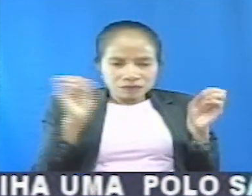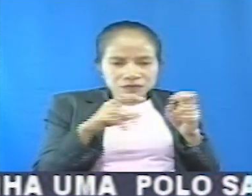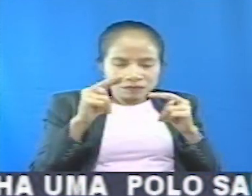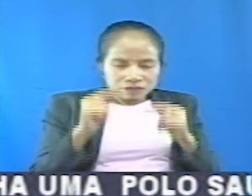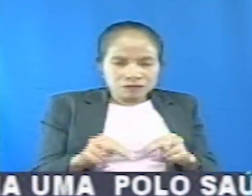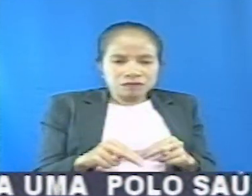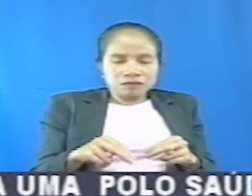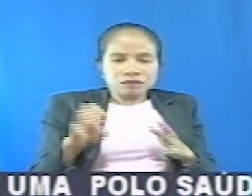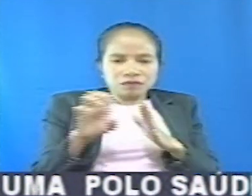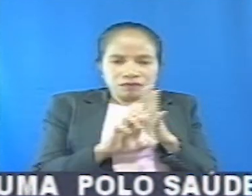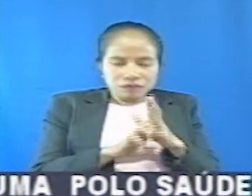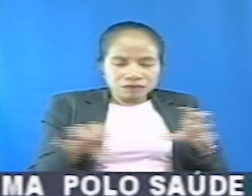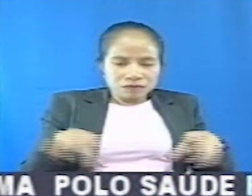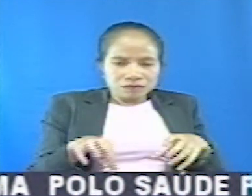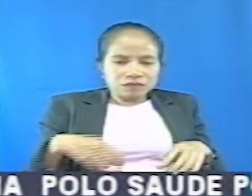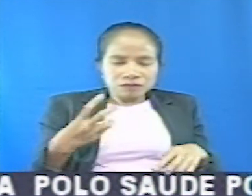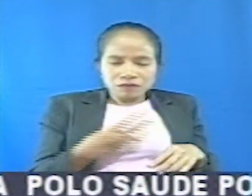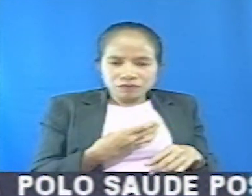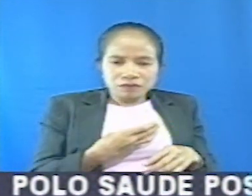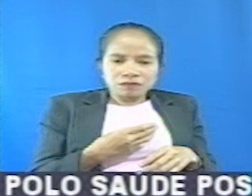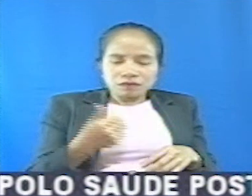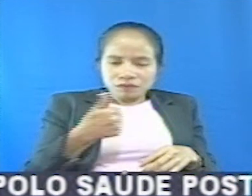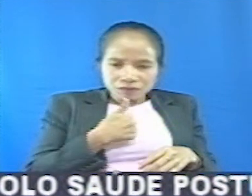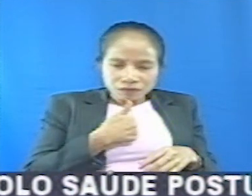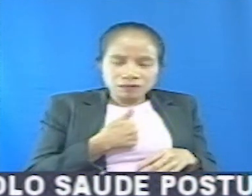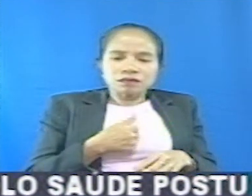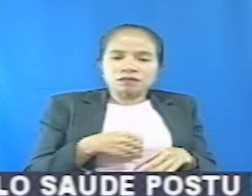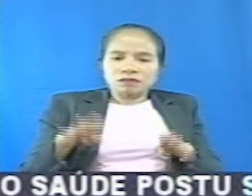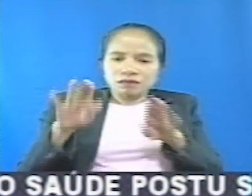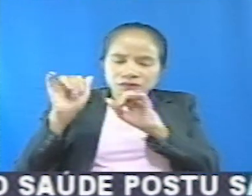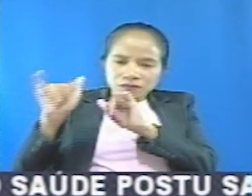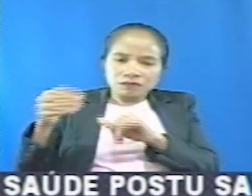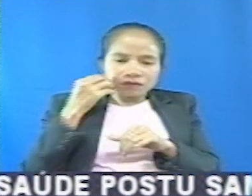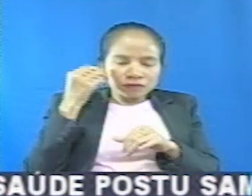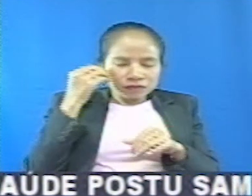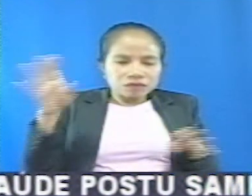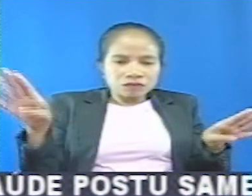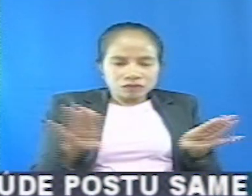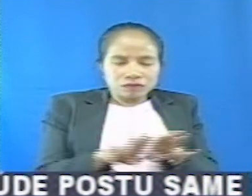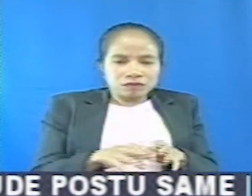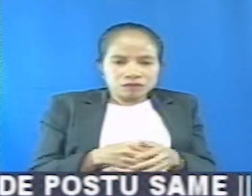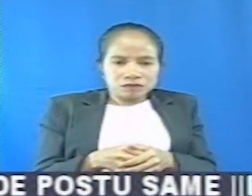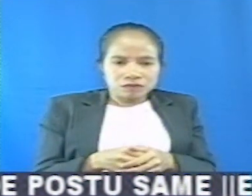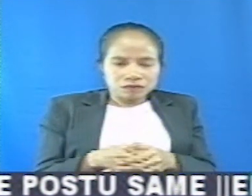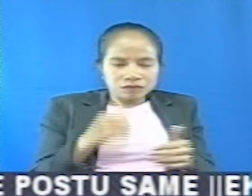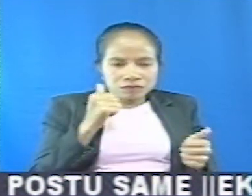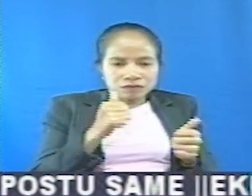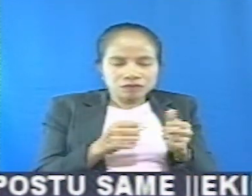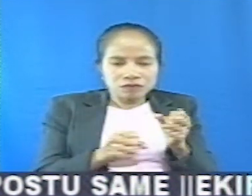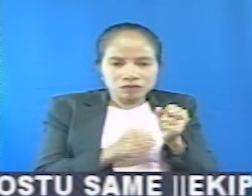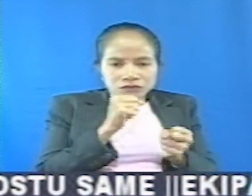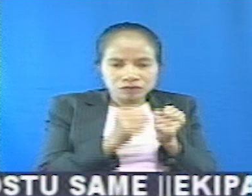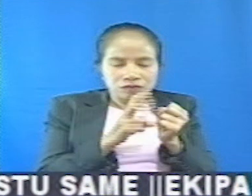ar. E terraça tudo, mas sei o campo. E tá ao fio, que morre. Sociedade civil